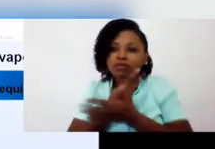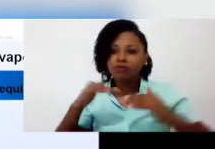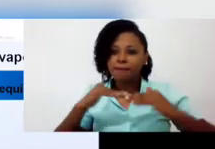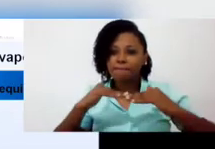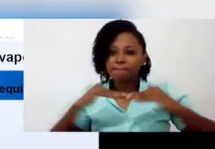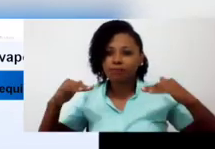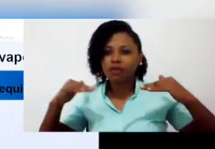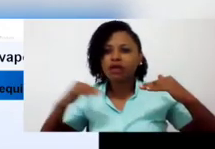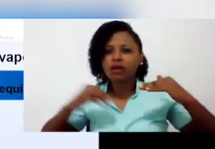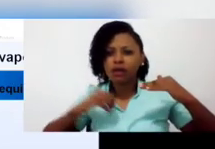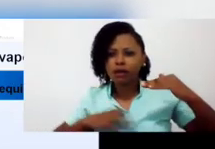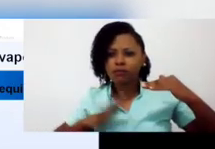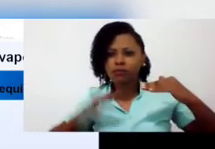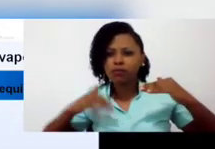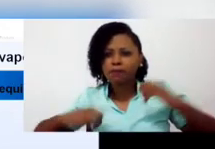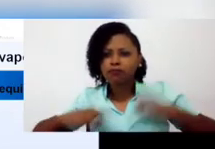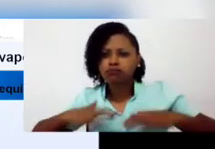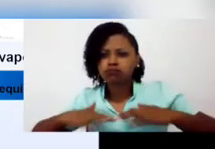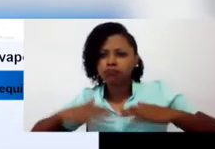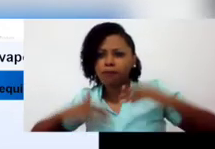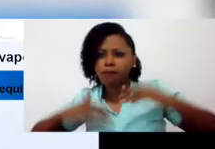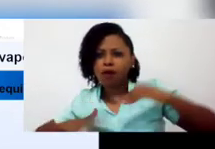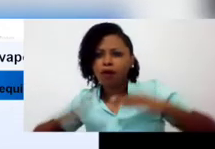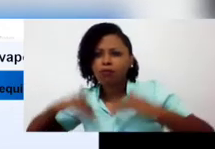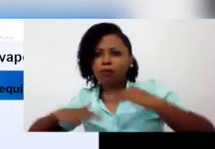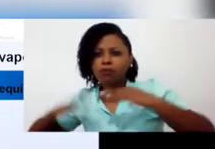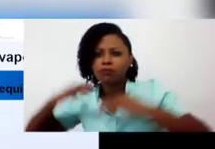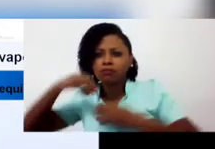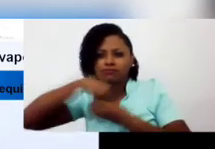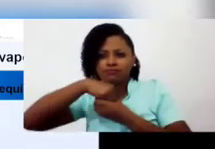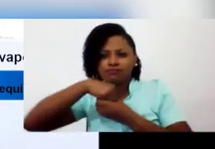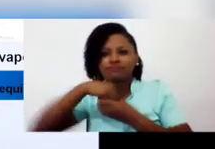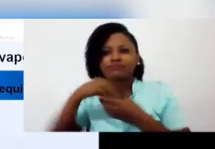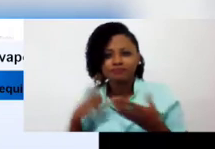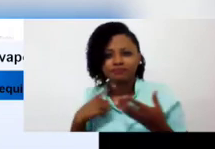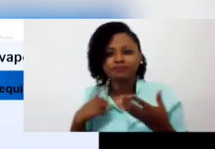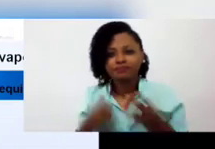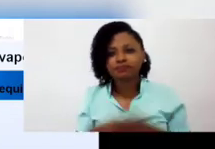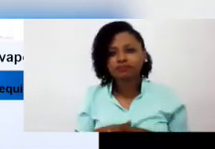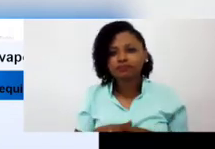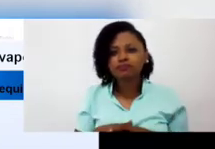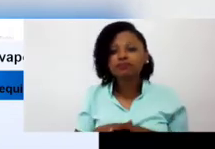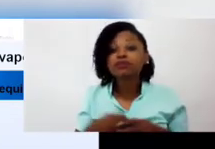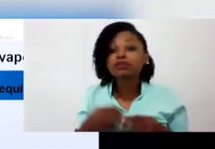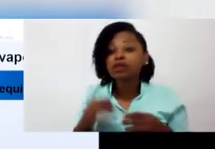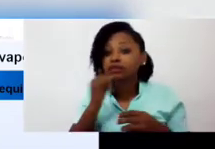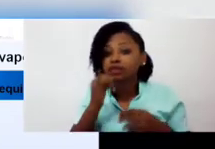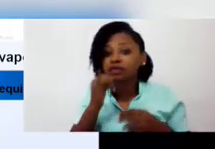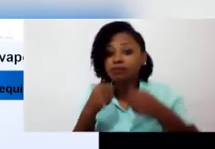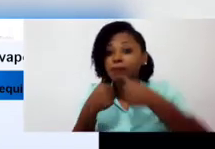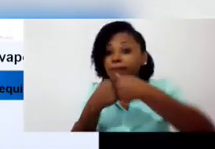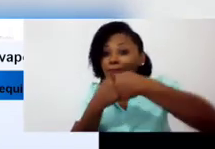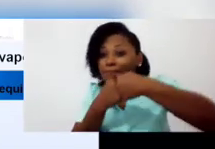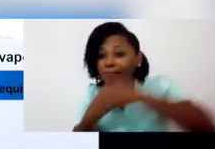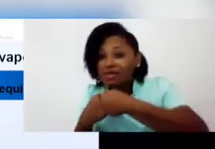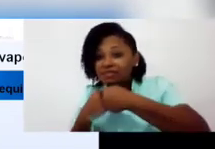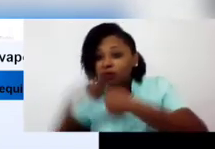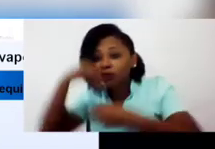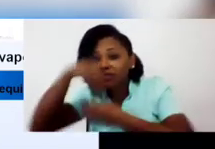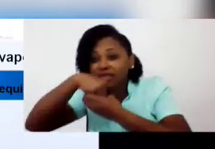chama isso de equilíbrio. E dinâmico porque está sempre em movimento, ok? O que é pressão máxima de